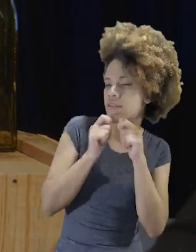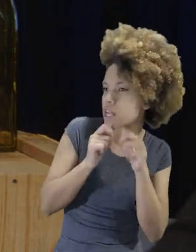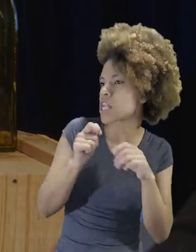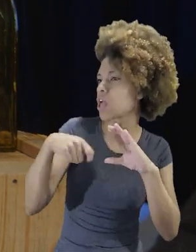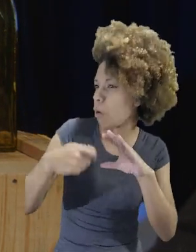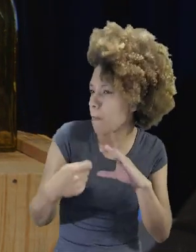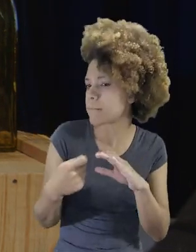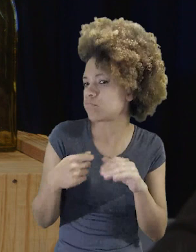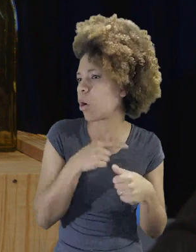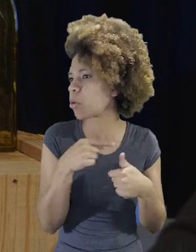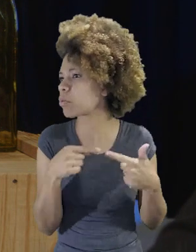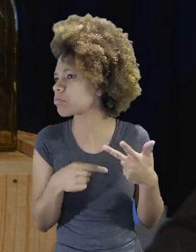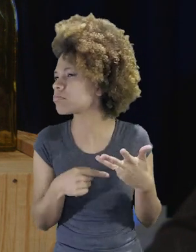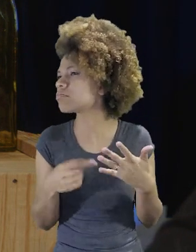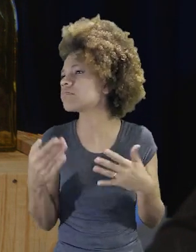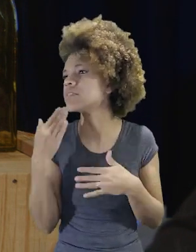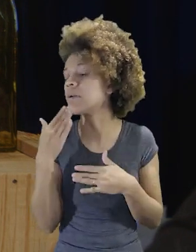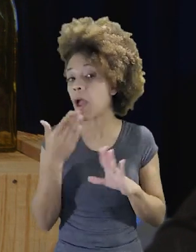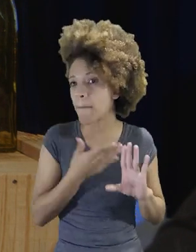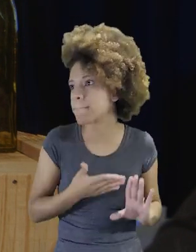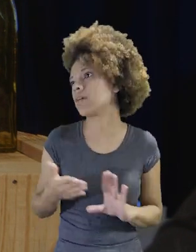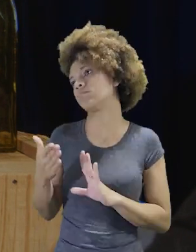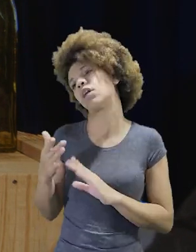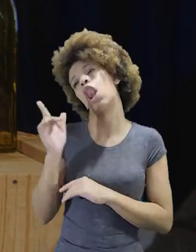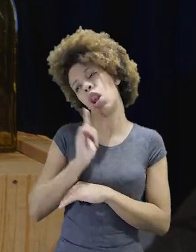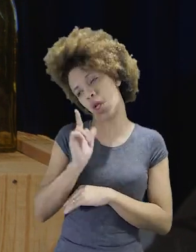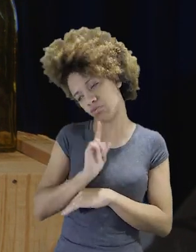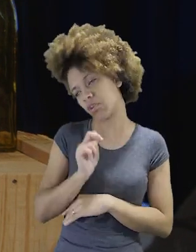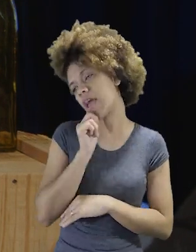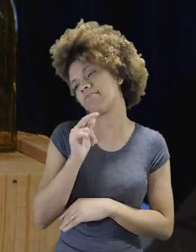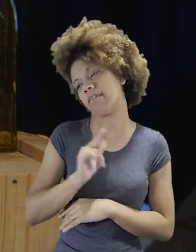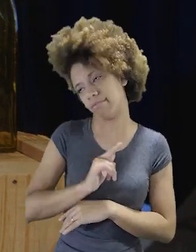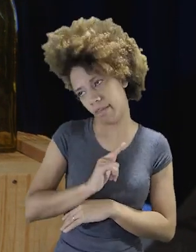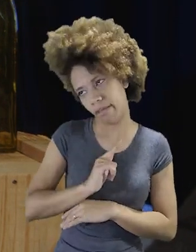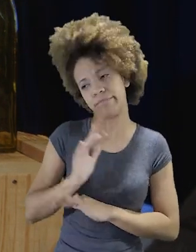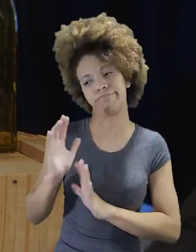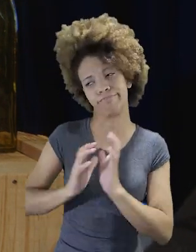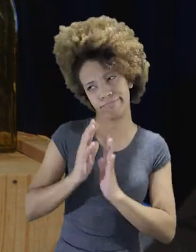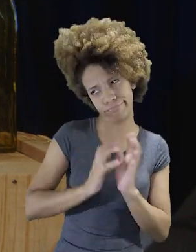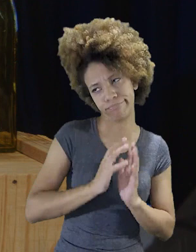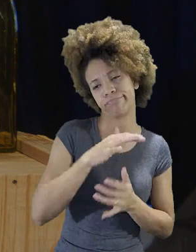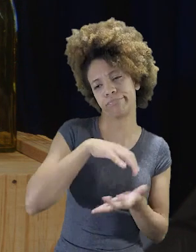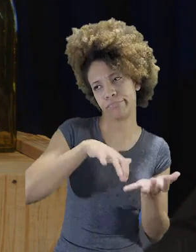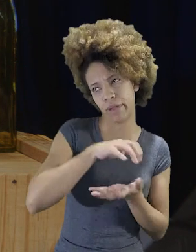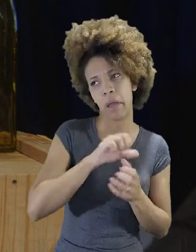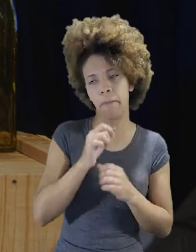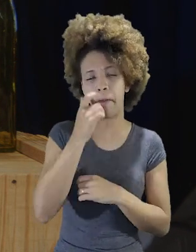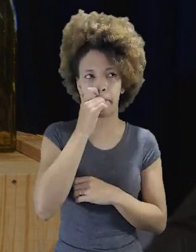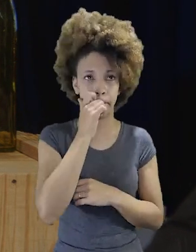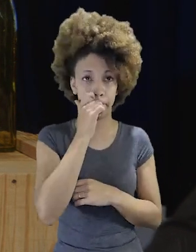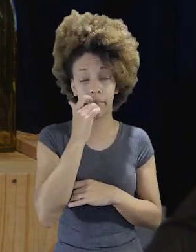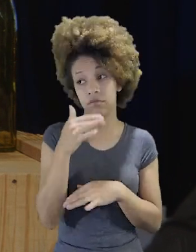que tipo e é lógico ainda tem ainda tem encrencas nas coisas você pode cair Tá ligado não acho ainda que não acho ainda que